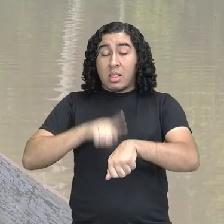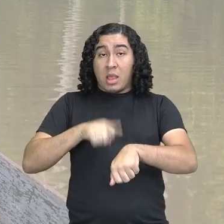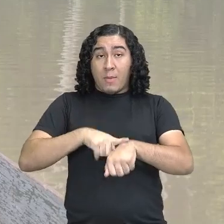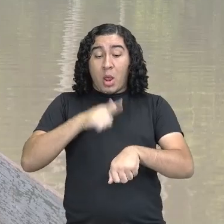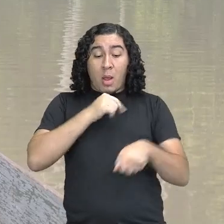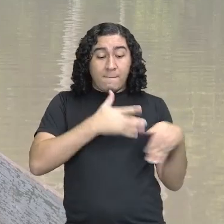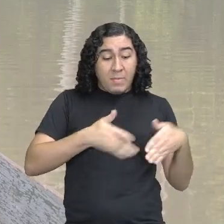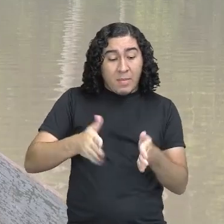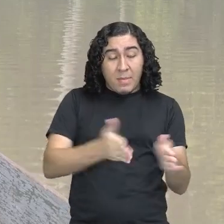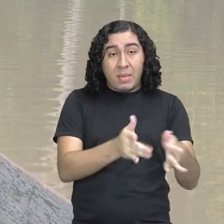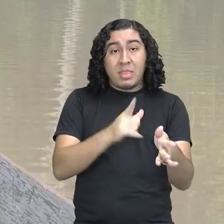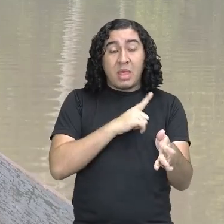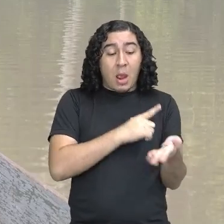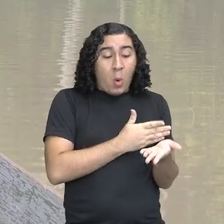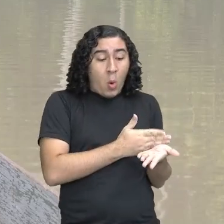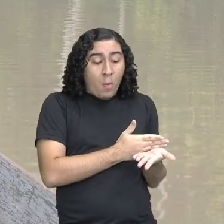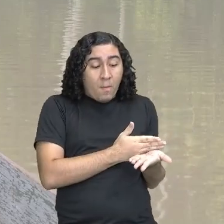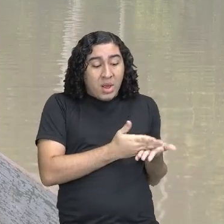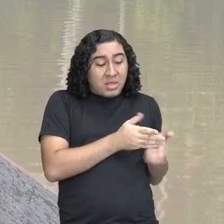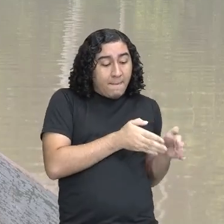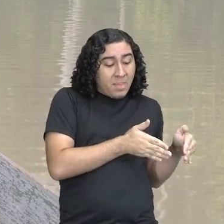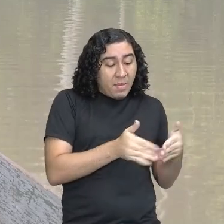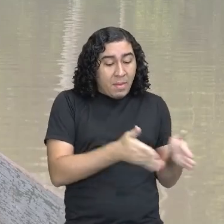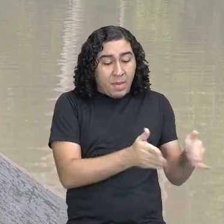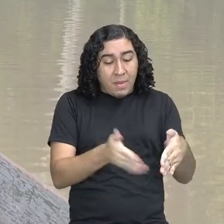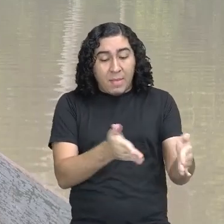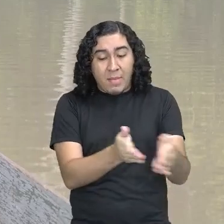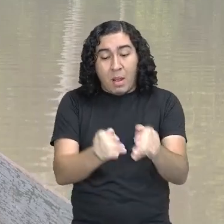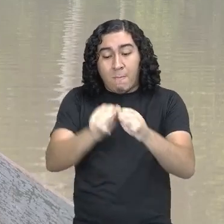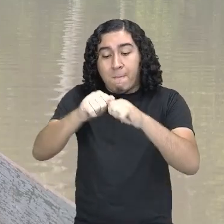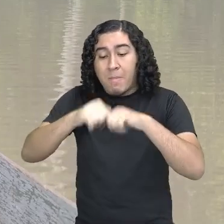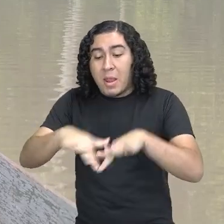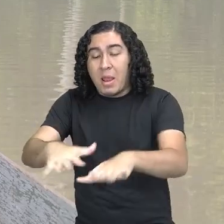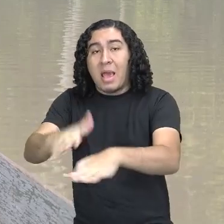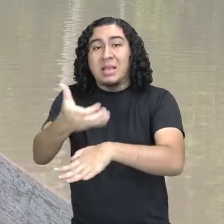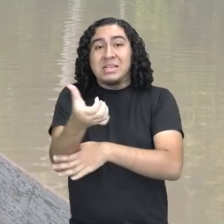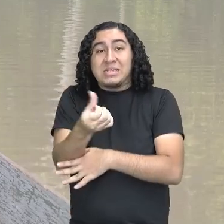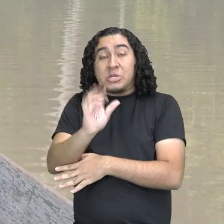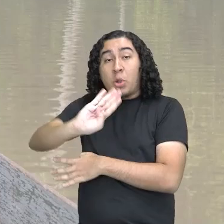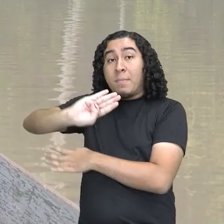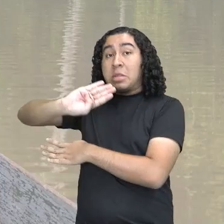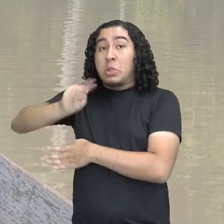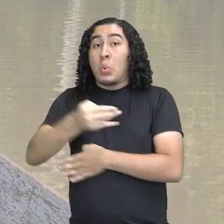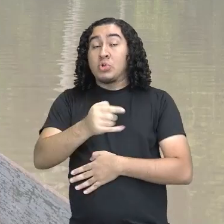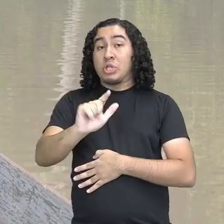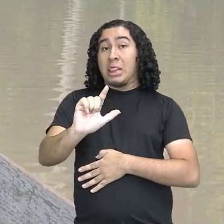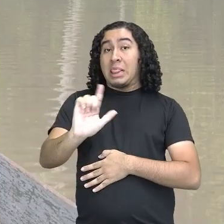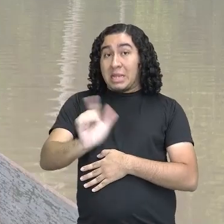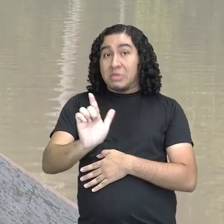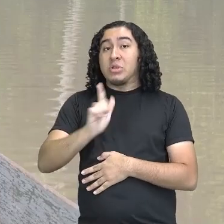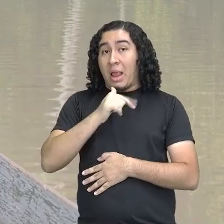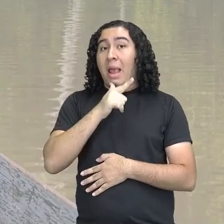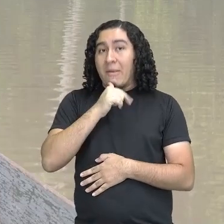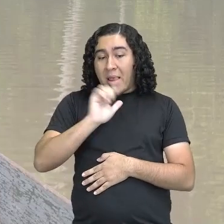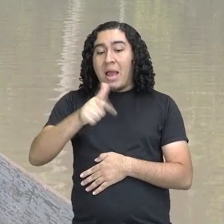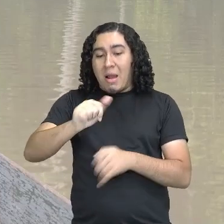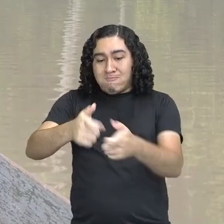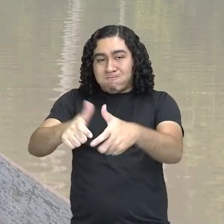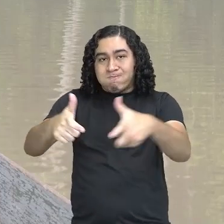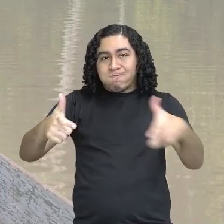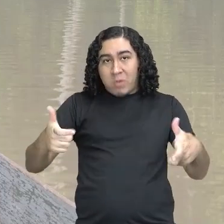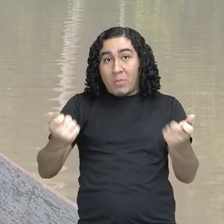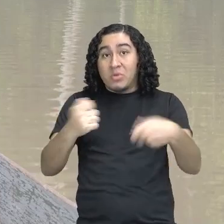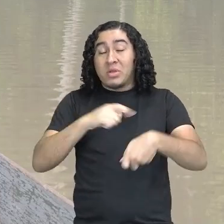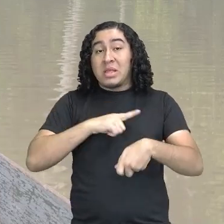Amazonas gasta lá na foz para jogar no mar cerca de 6 bilhões de litros de água. É muita água, é o suficiente